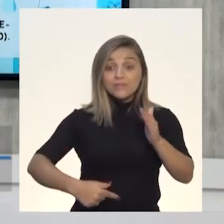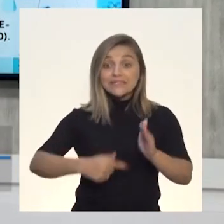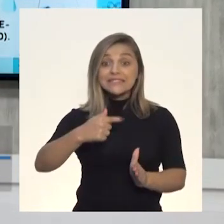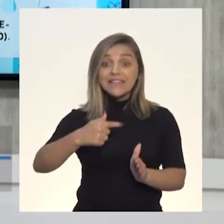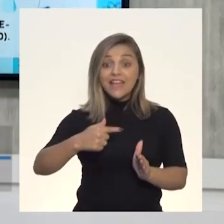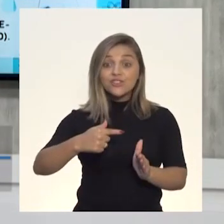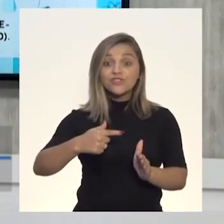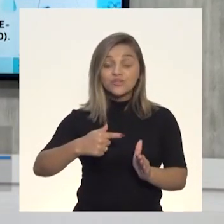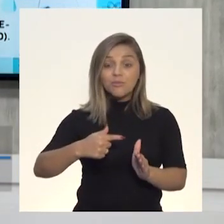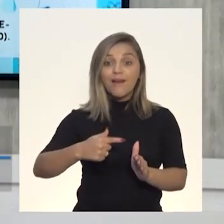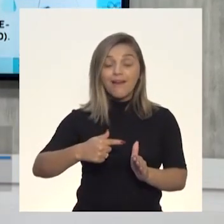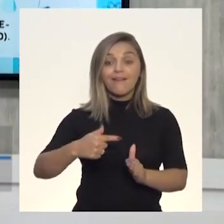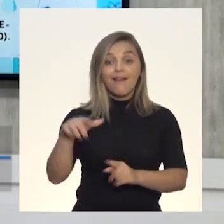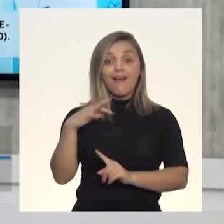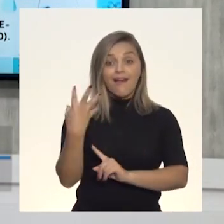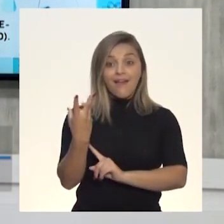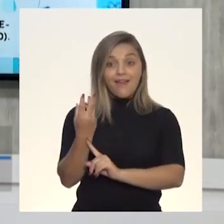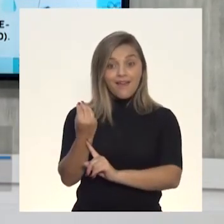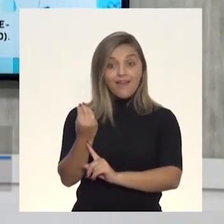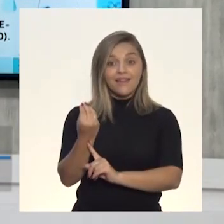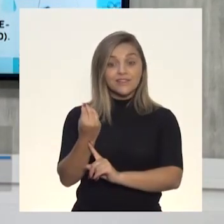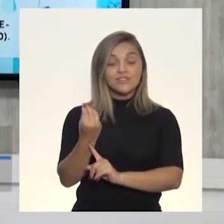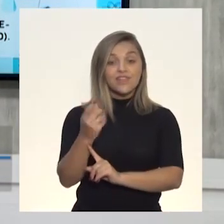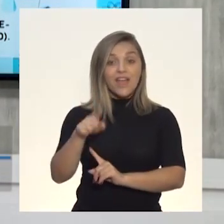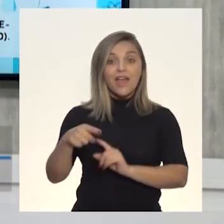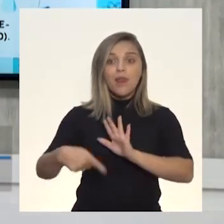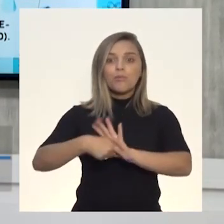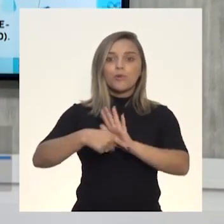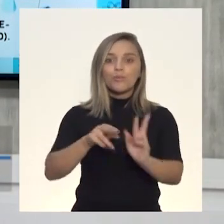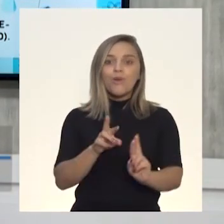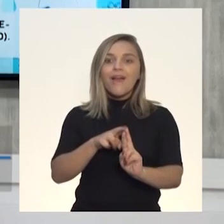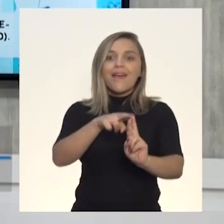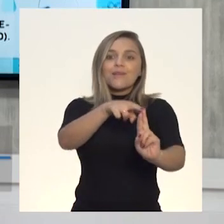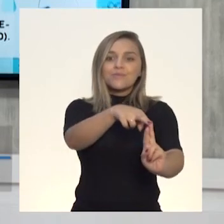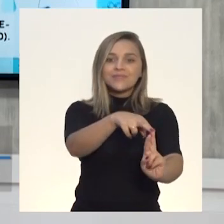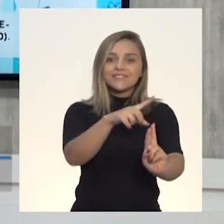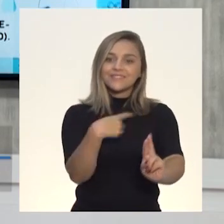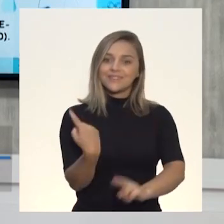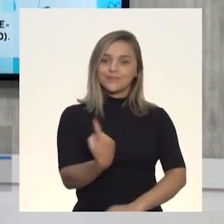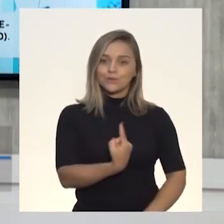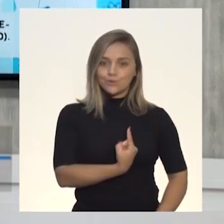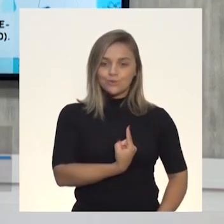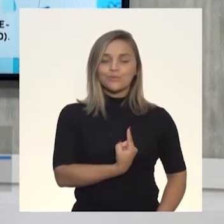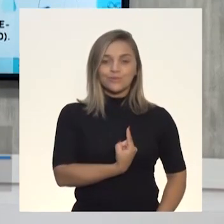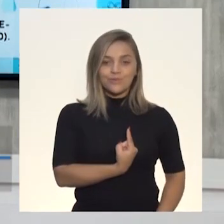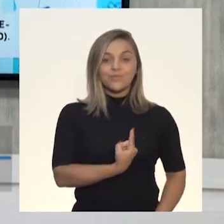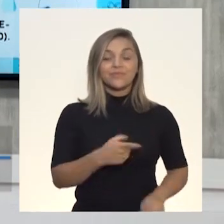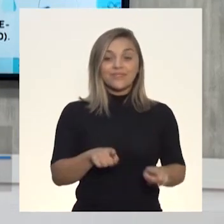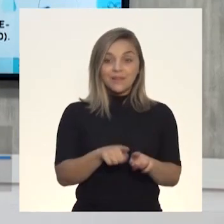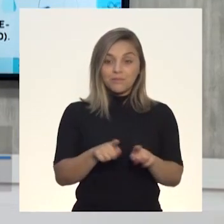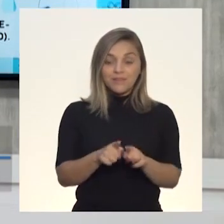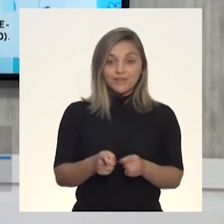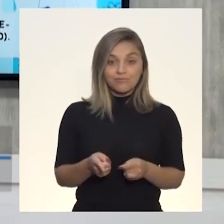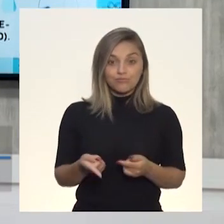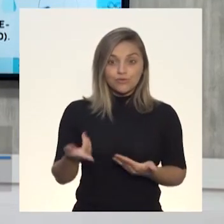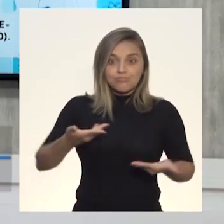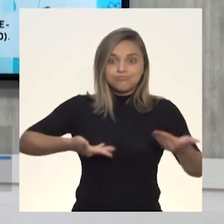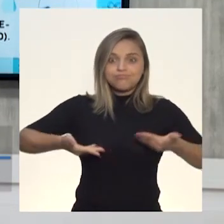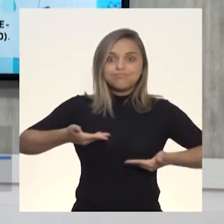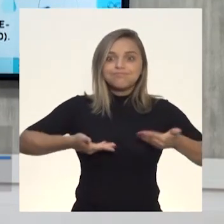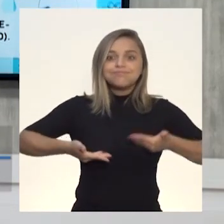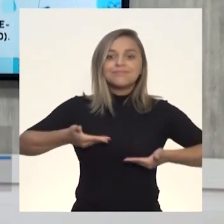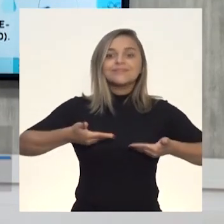E por que ela tem um papel importantíssimo? Porque ela parece nos representar. Ela parece nos alimentar, fazer sentido.